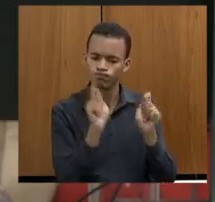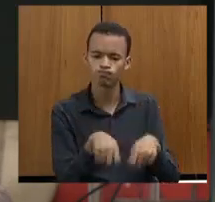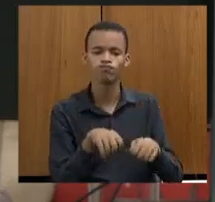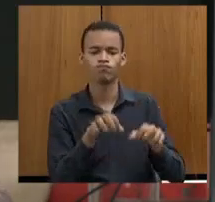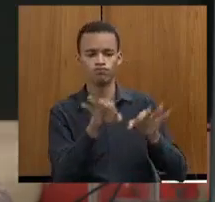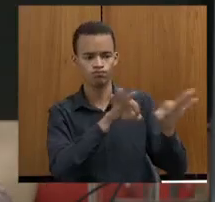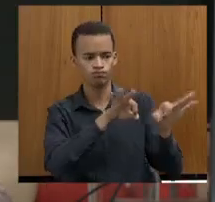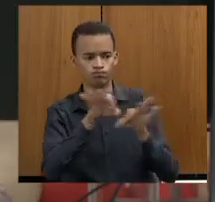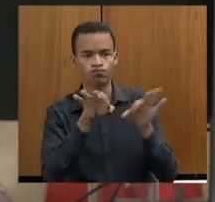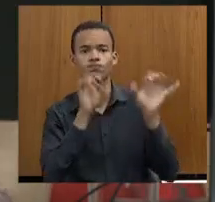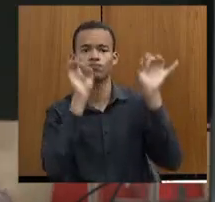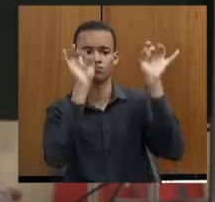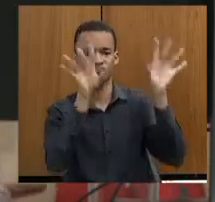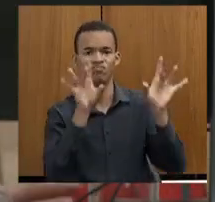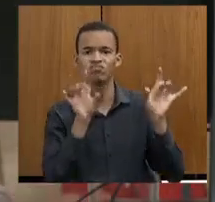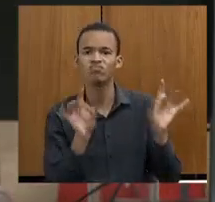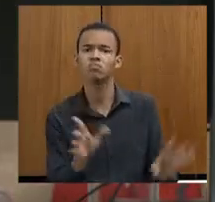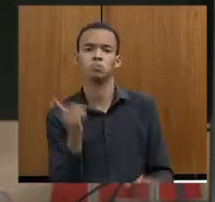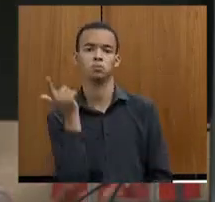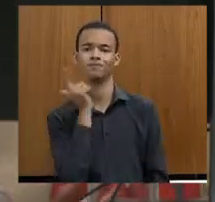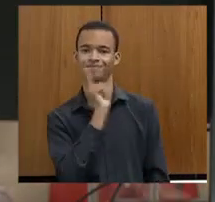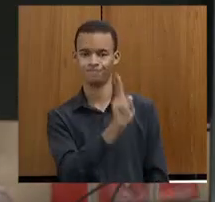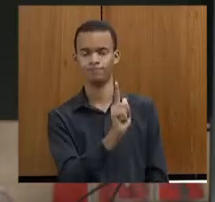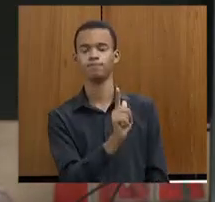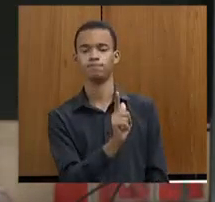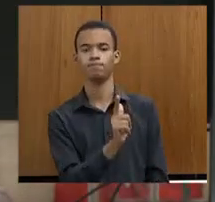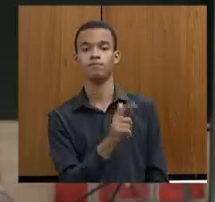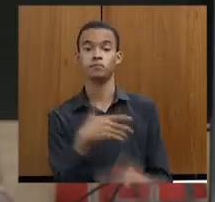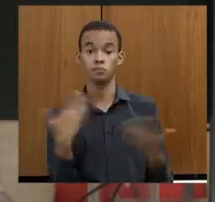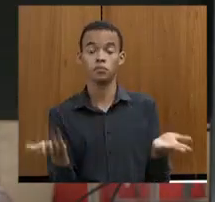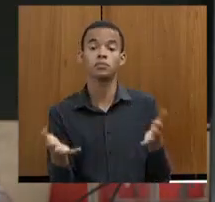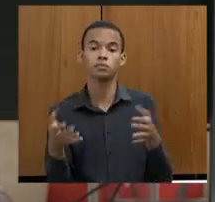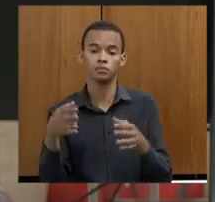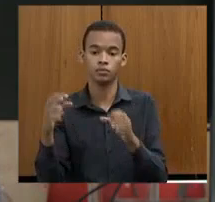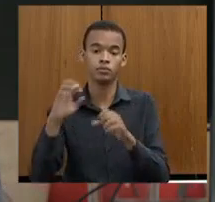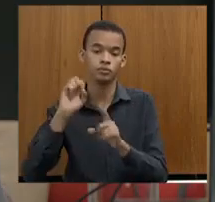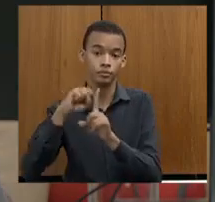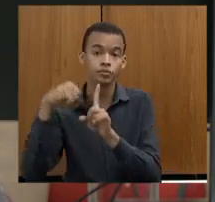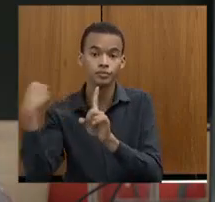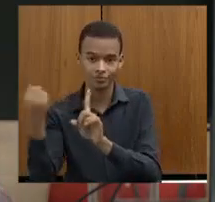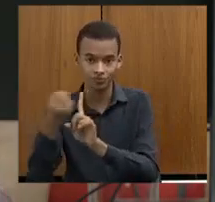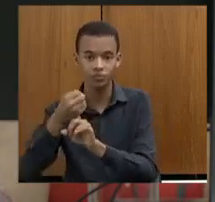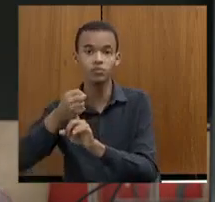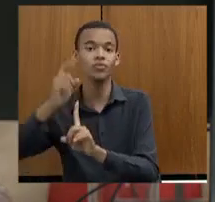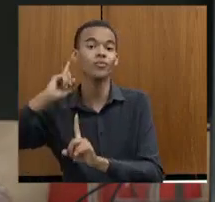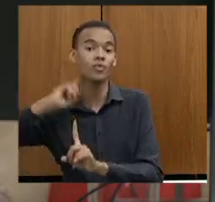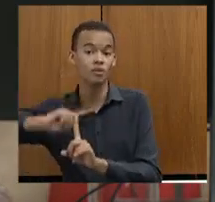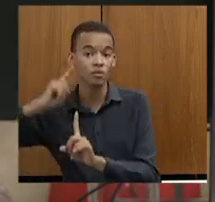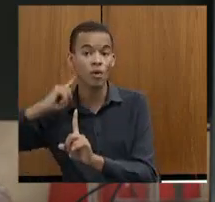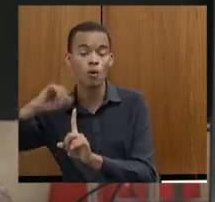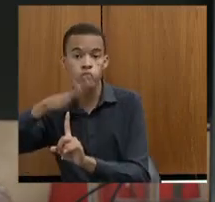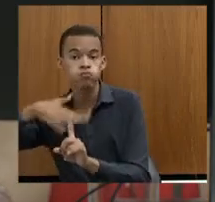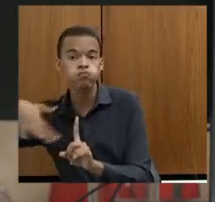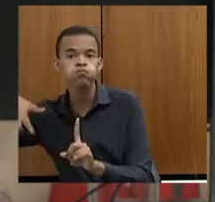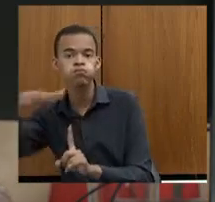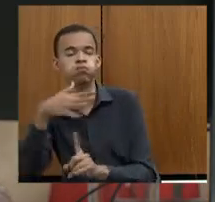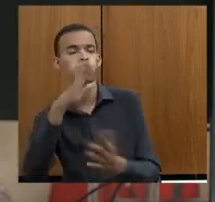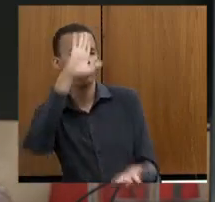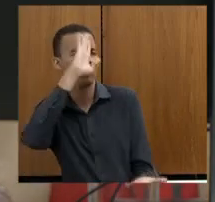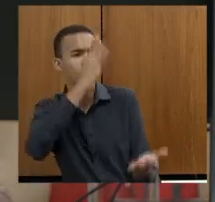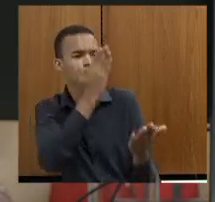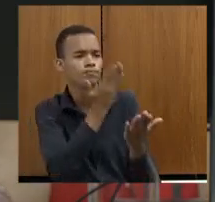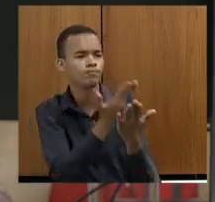e é uma realidade Então os mineiros o rei conduziram a um segundo mandato acreditando